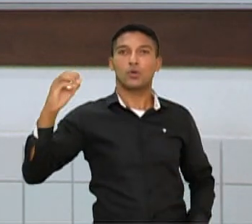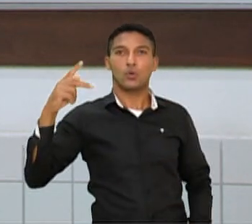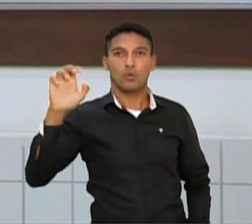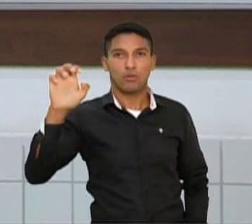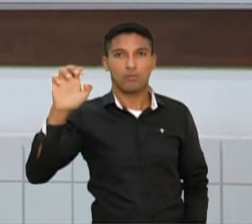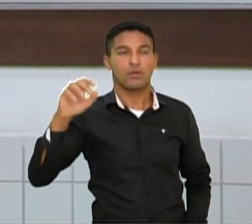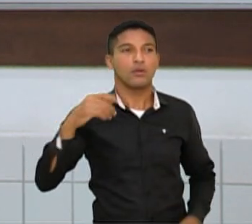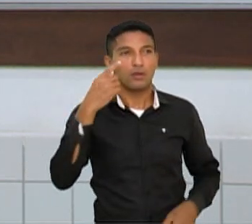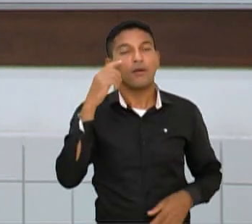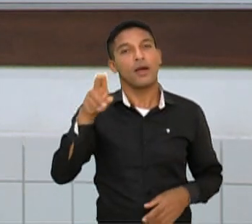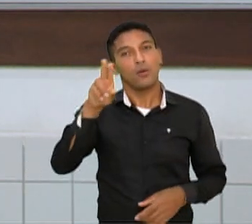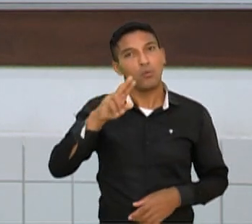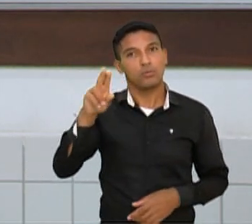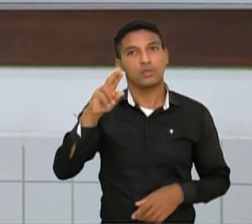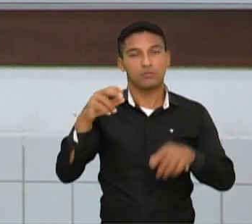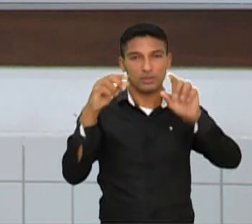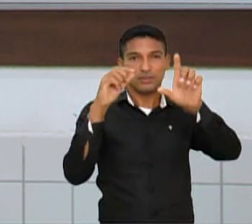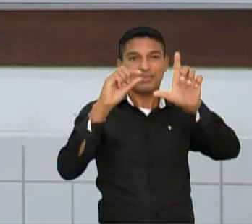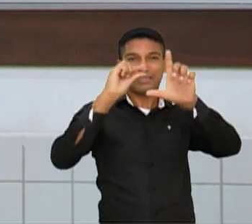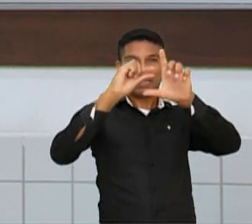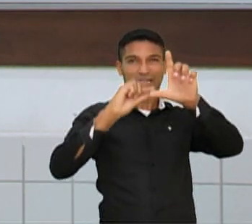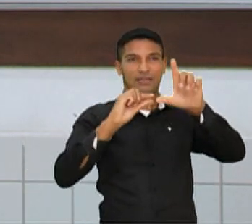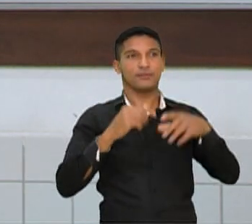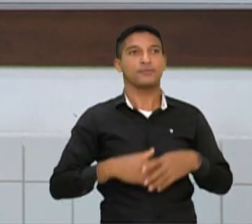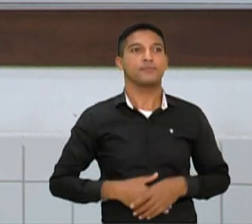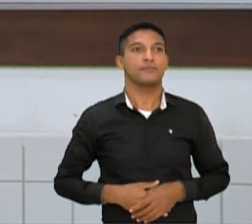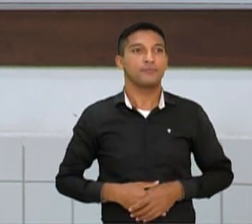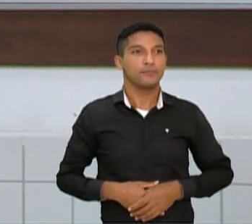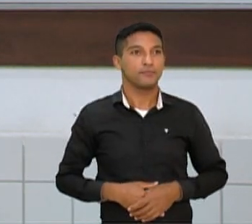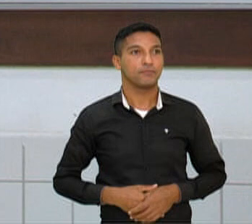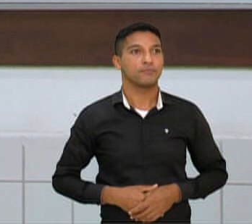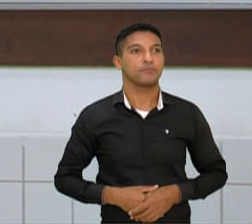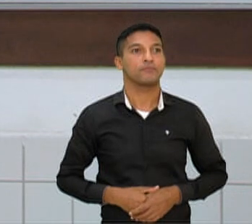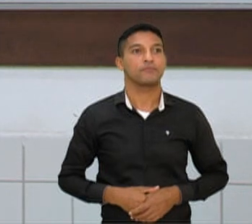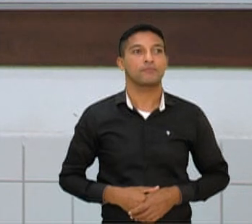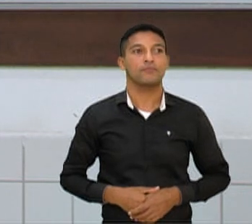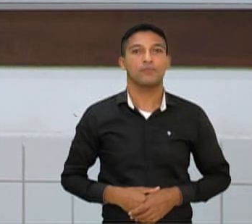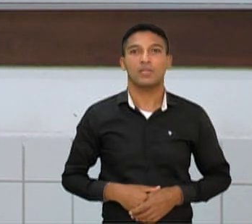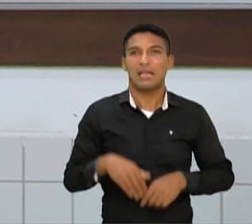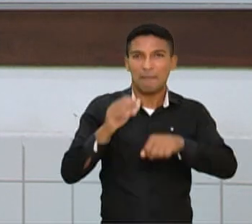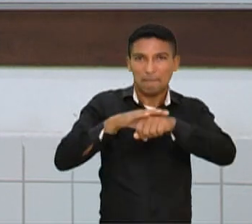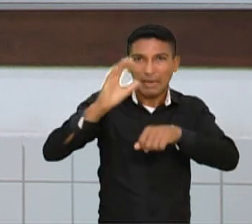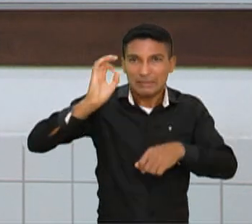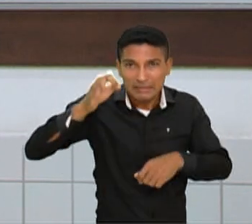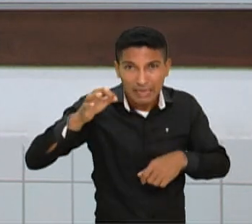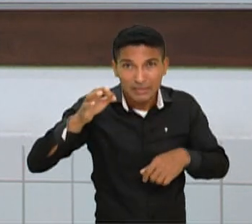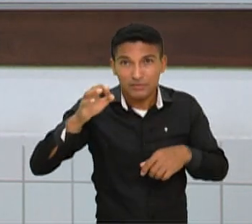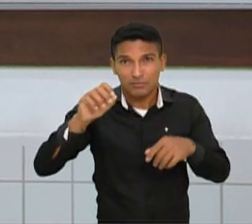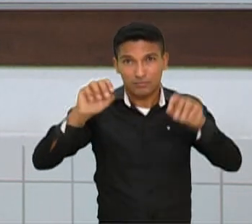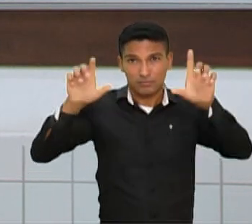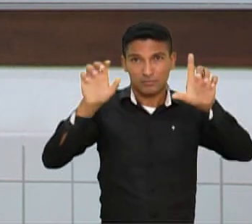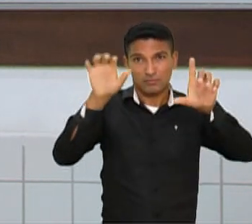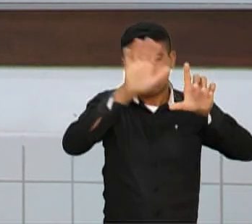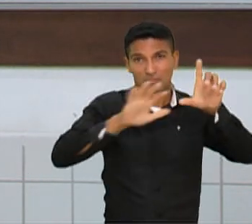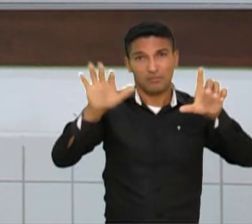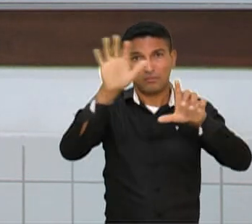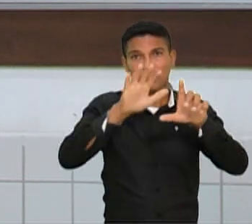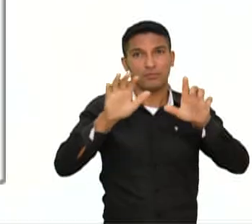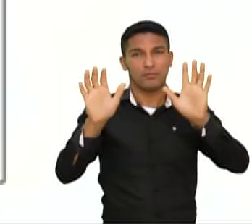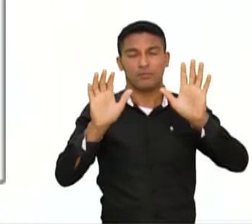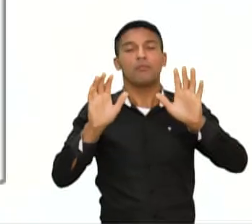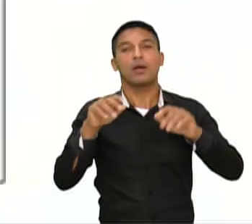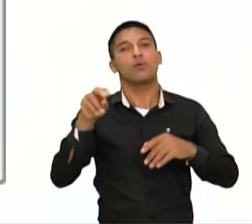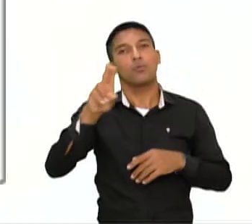ainda é muito usada e por isso está sendo dimensionada aqui. Não quer dizer que seja a mais correta, mas é a mais utilizada em termos de